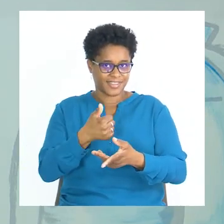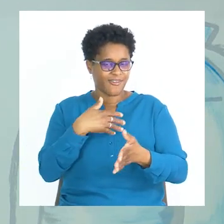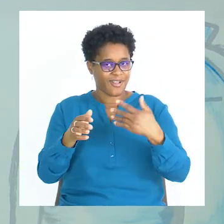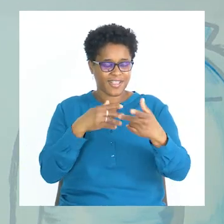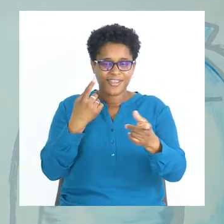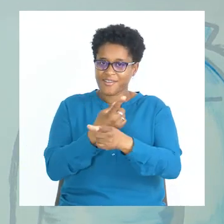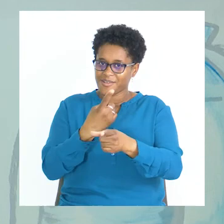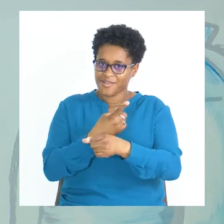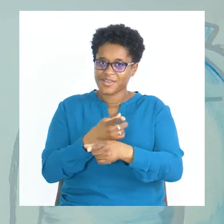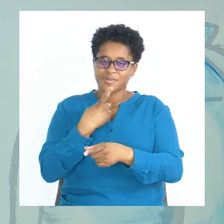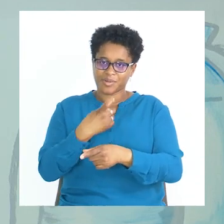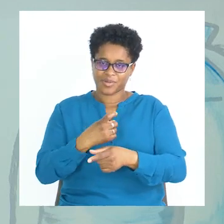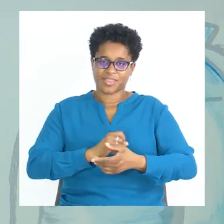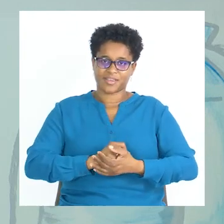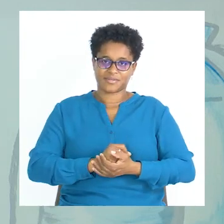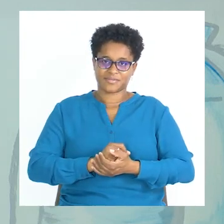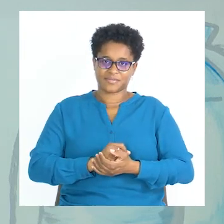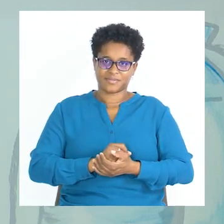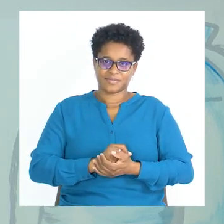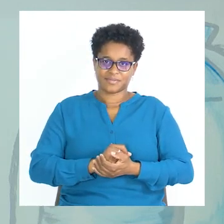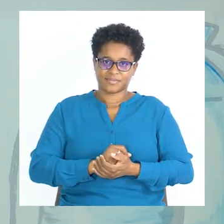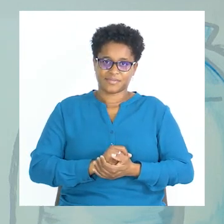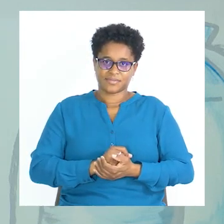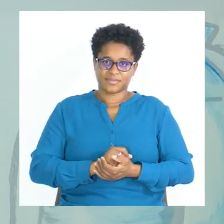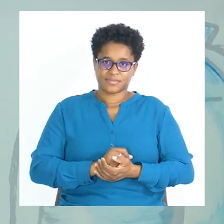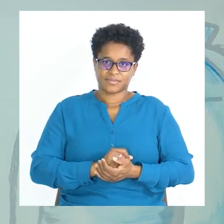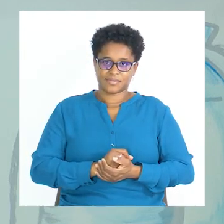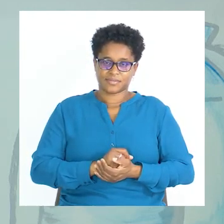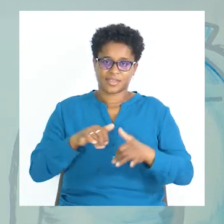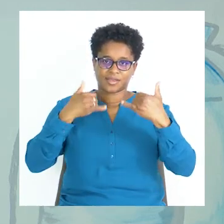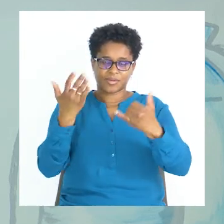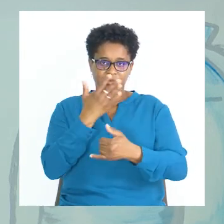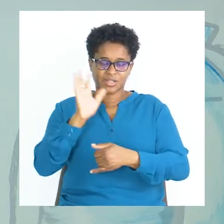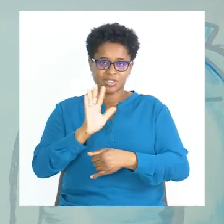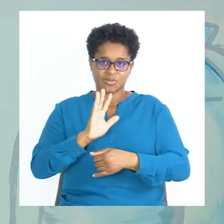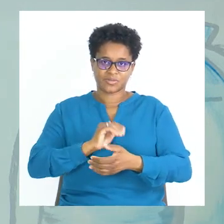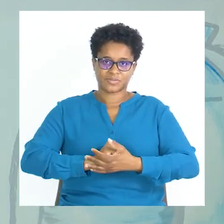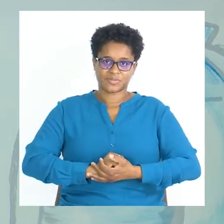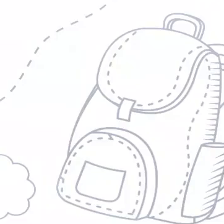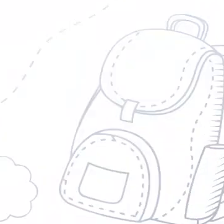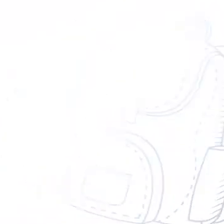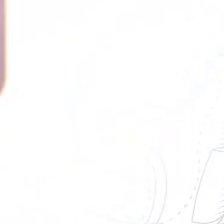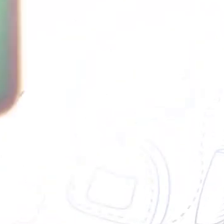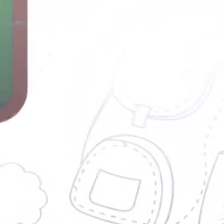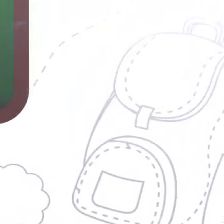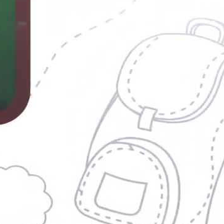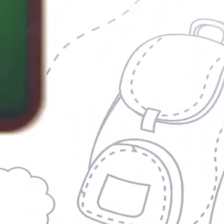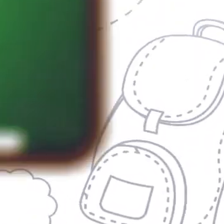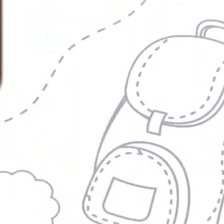Ok? Qualquer coisa, pergunta. Até a próxima aula. Tchau!